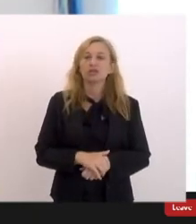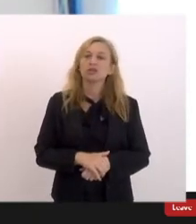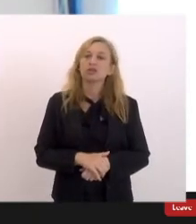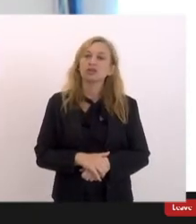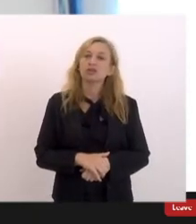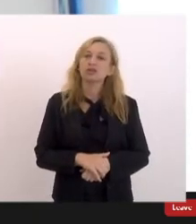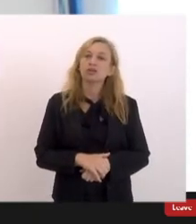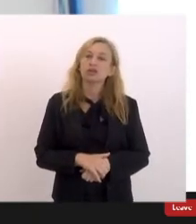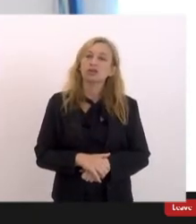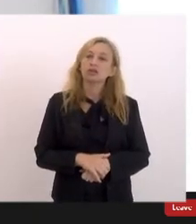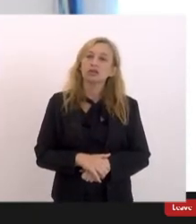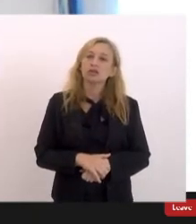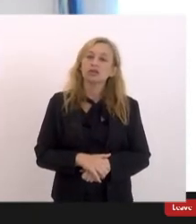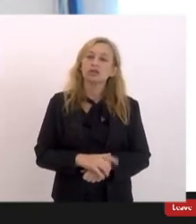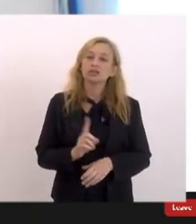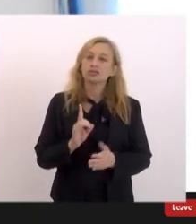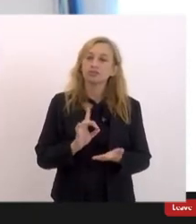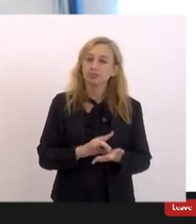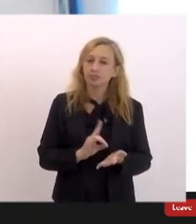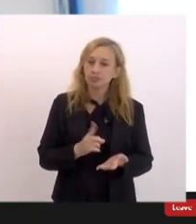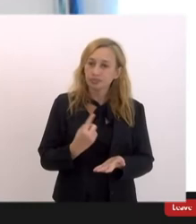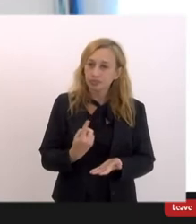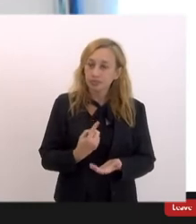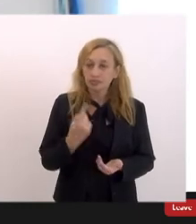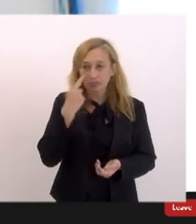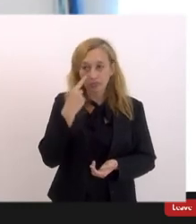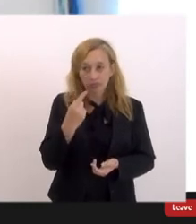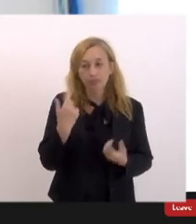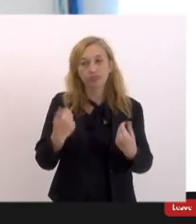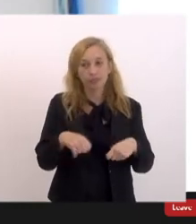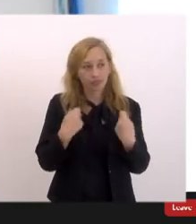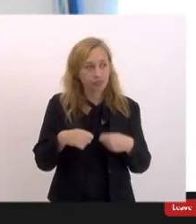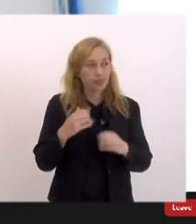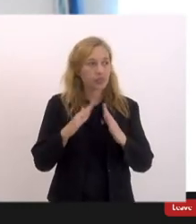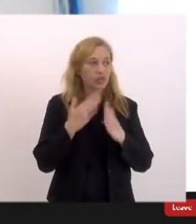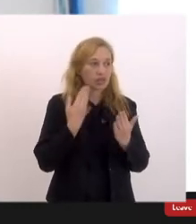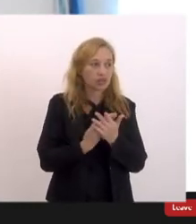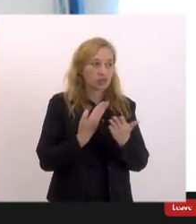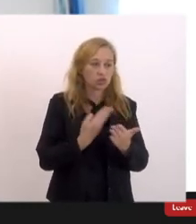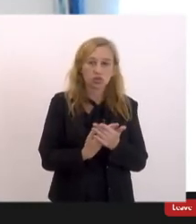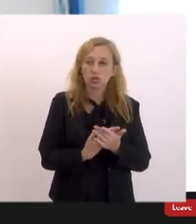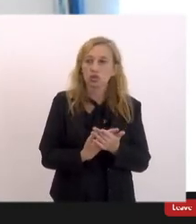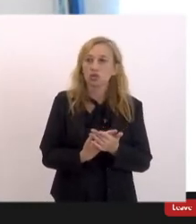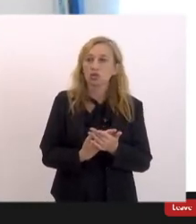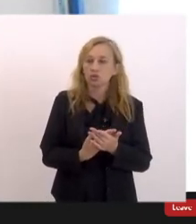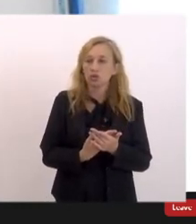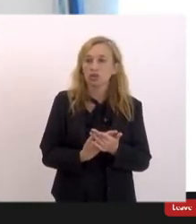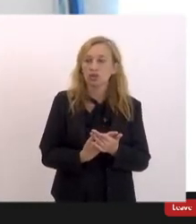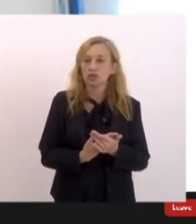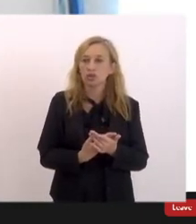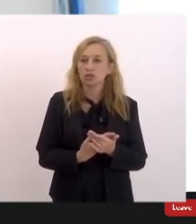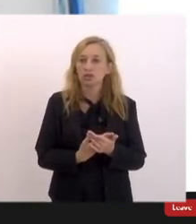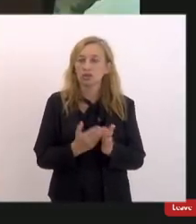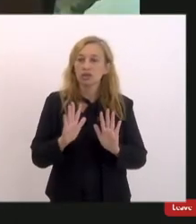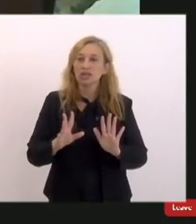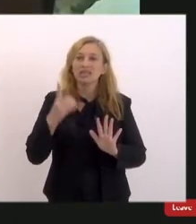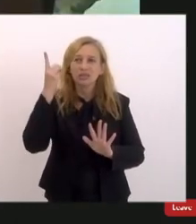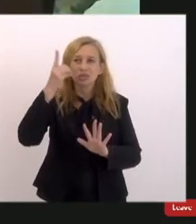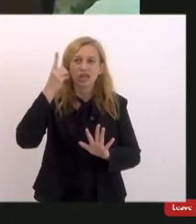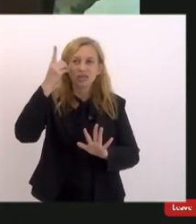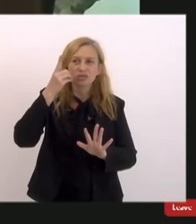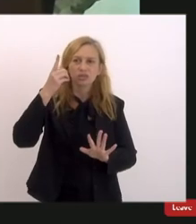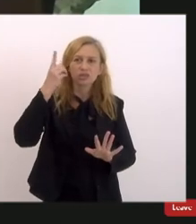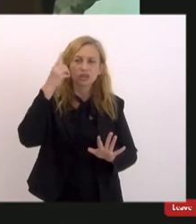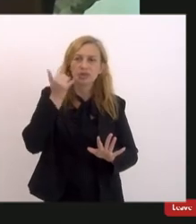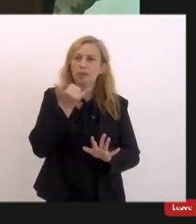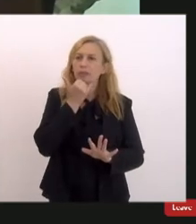o Omicron ainda seja uma realidade. A gente vê a necessidade das escolas fornecerem máscaras adequadas.